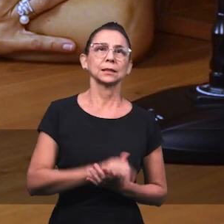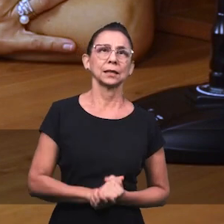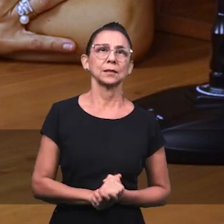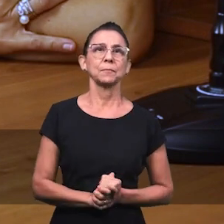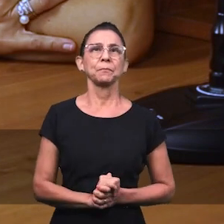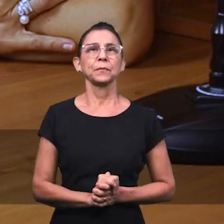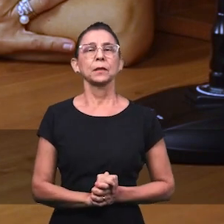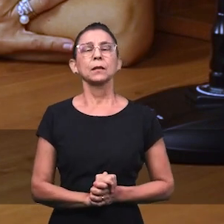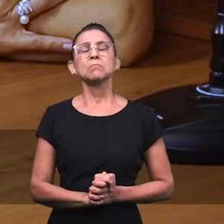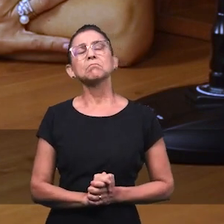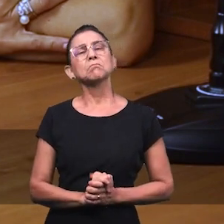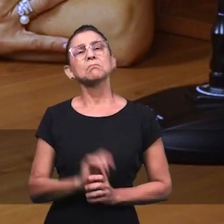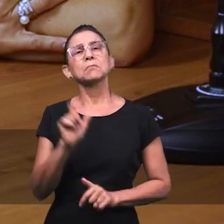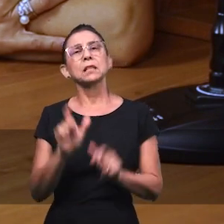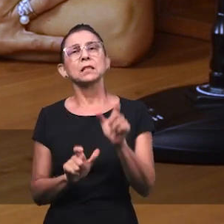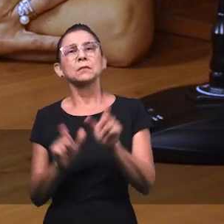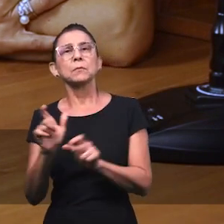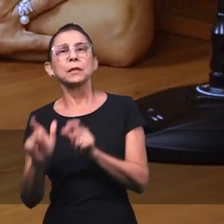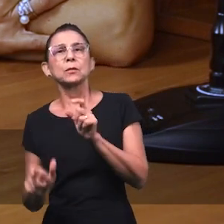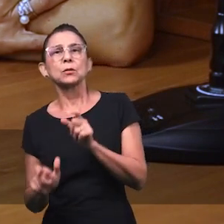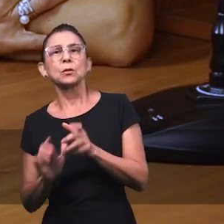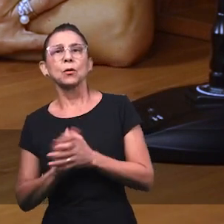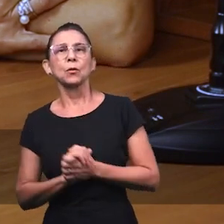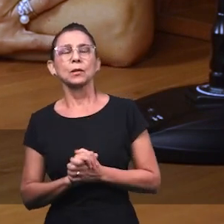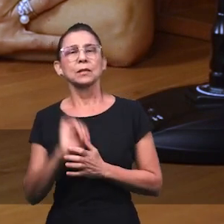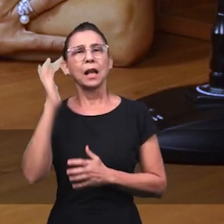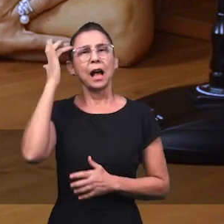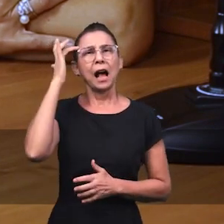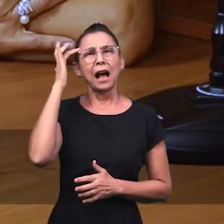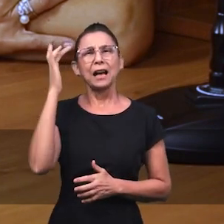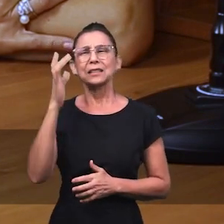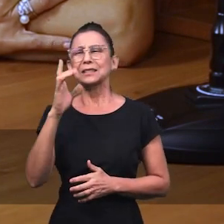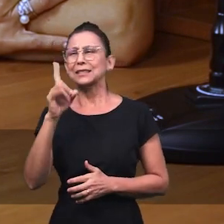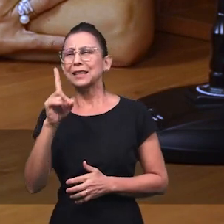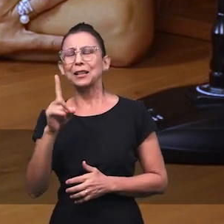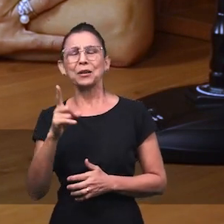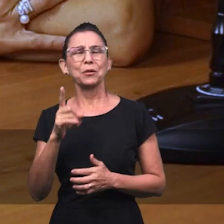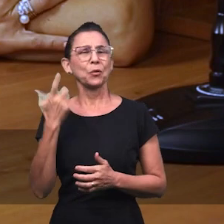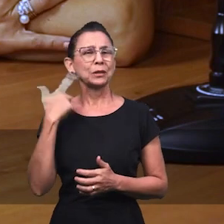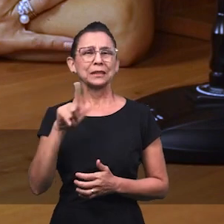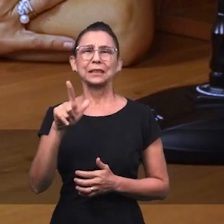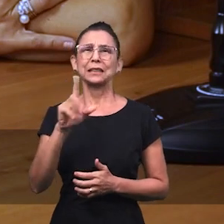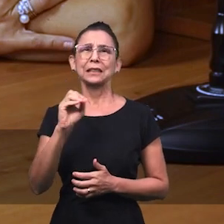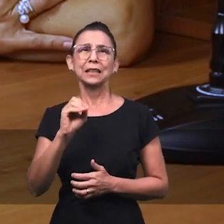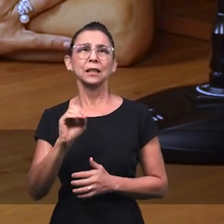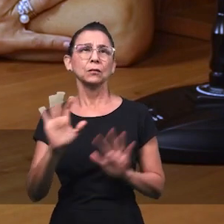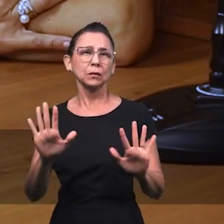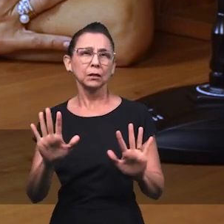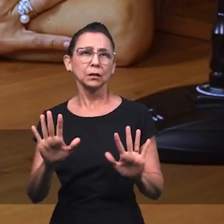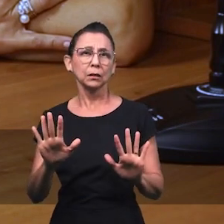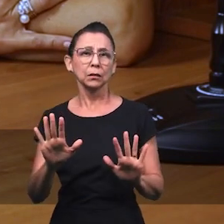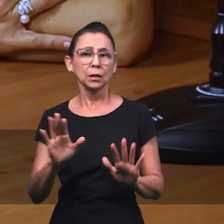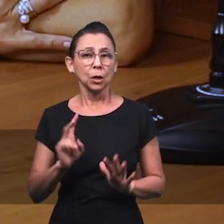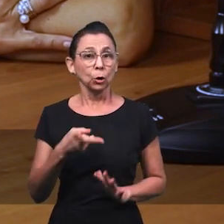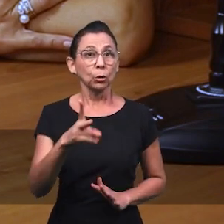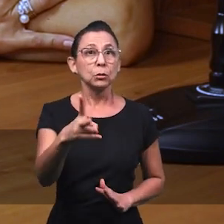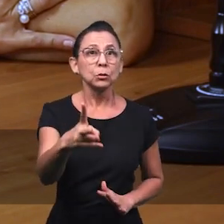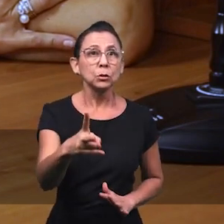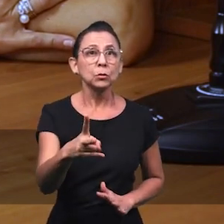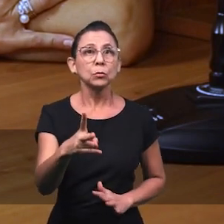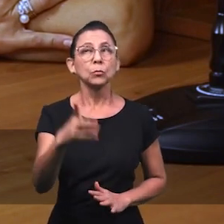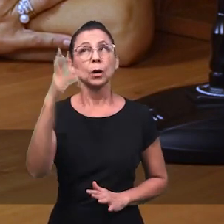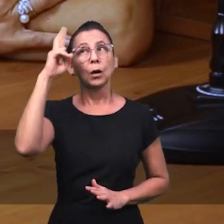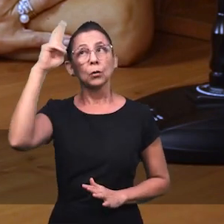tem pessoas que acham e vai funcionar. Não. Segue. Quando